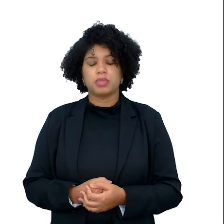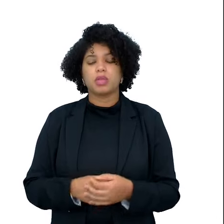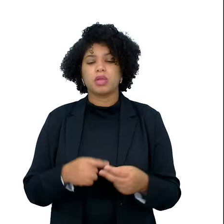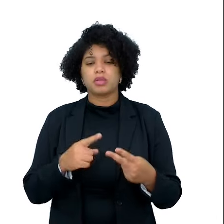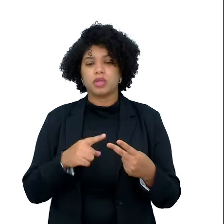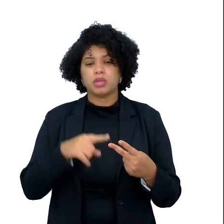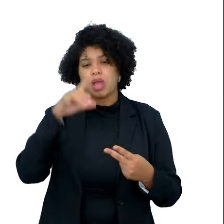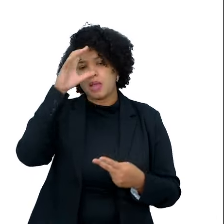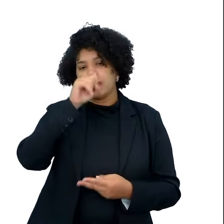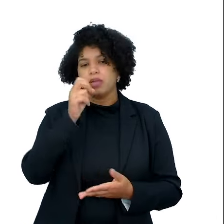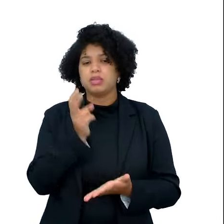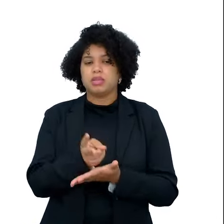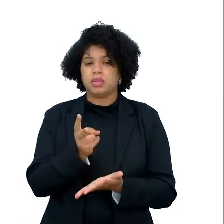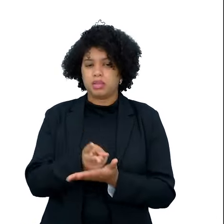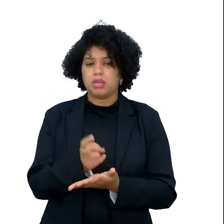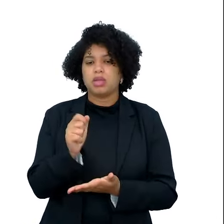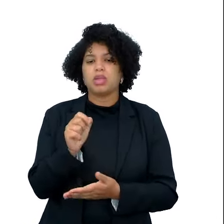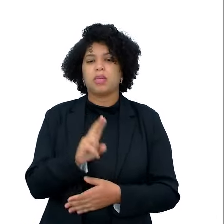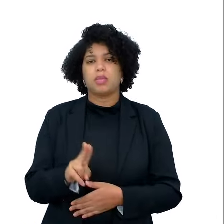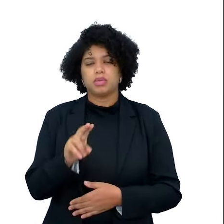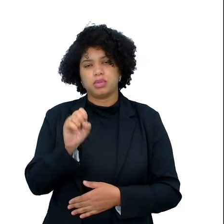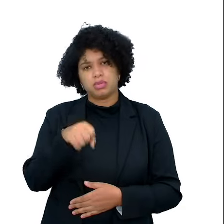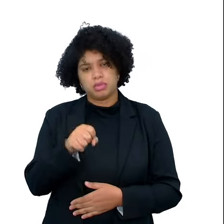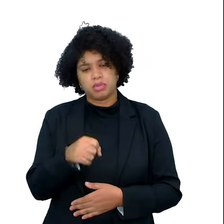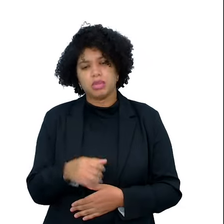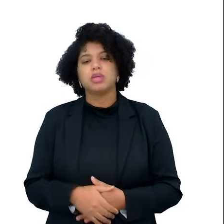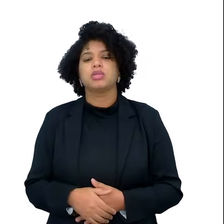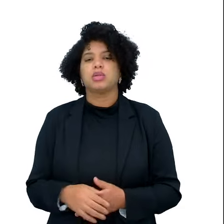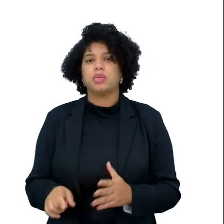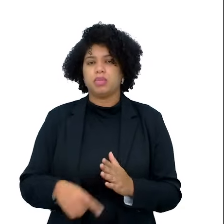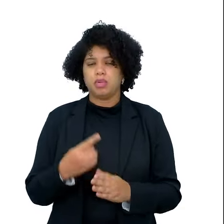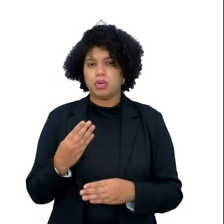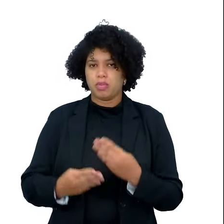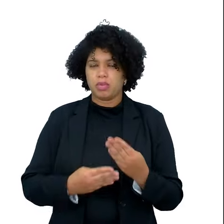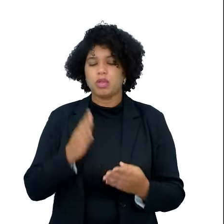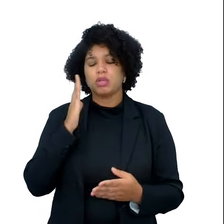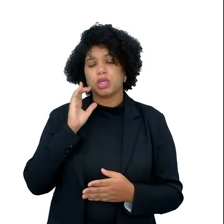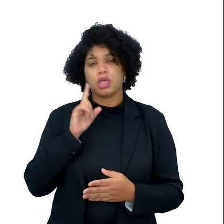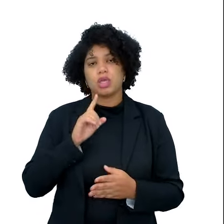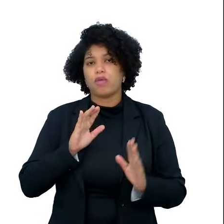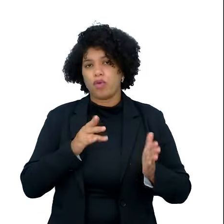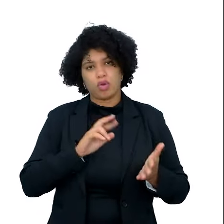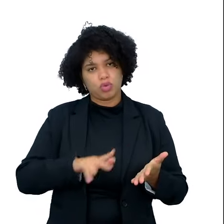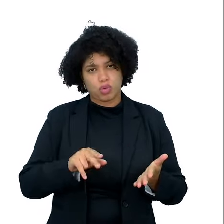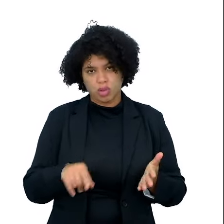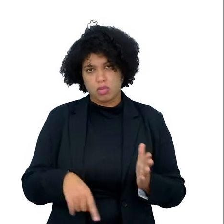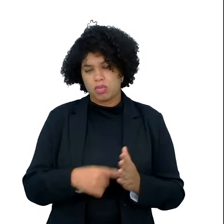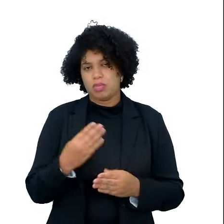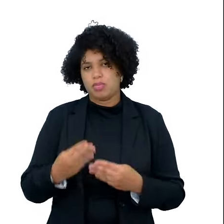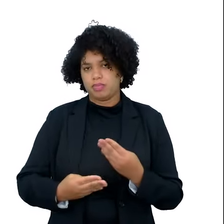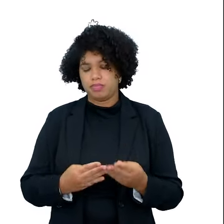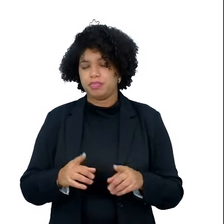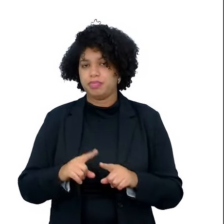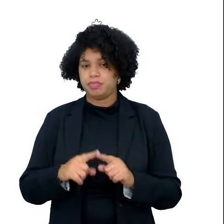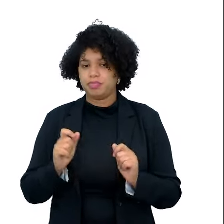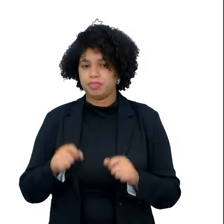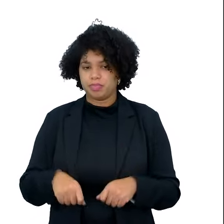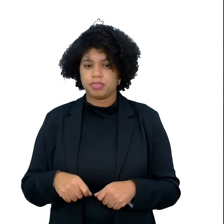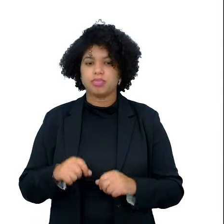aprender sempre, né? Que dá sim para a gente usar no primeiro bimestre, apesar de ele não ter sido construído com essa perspectiva. Exploramos as